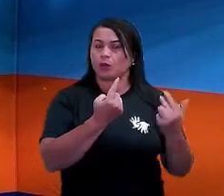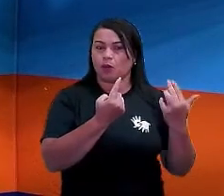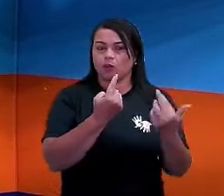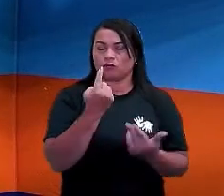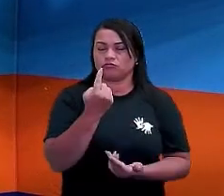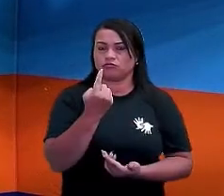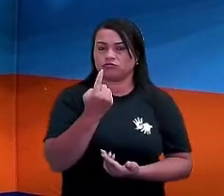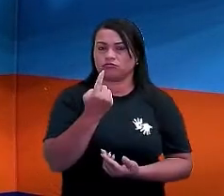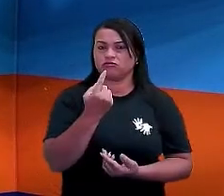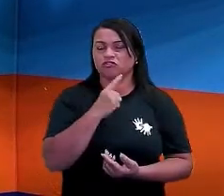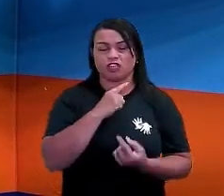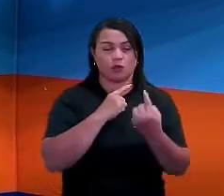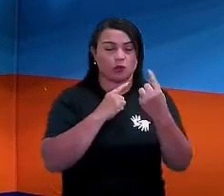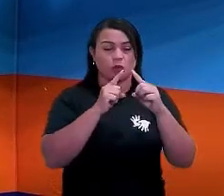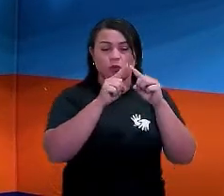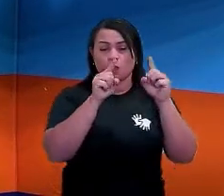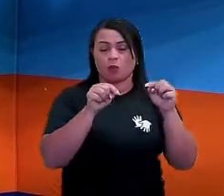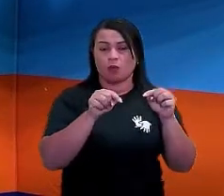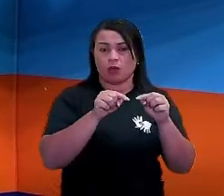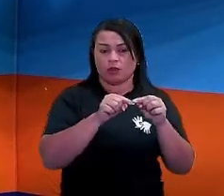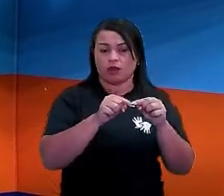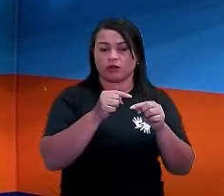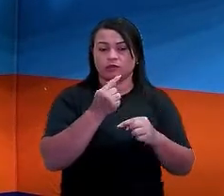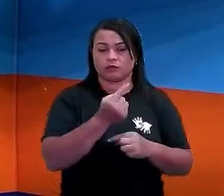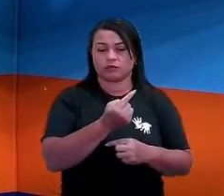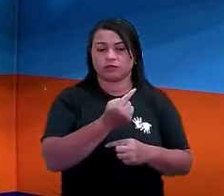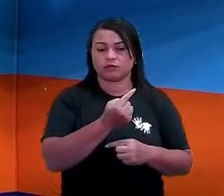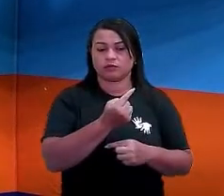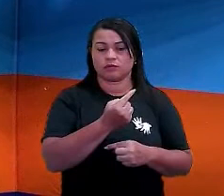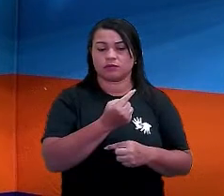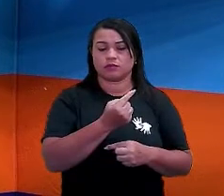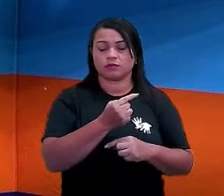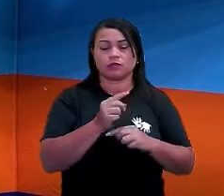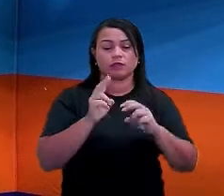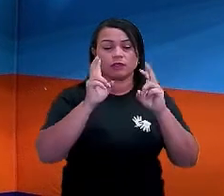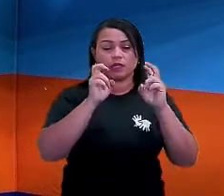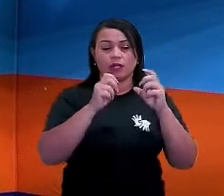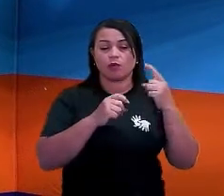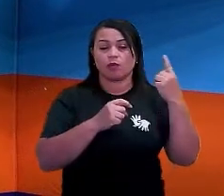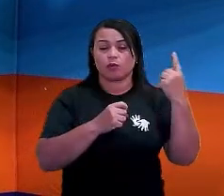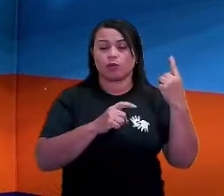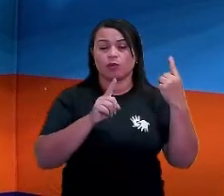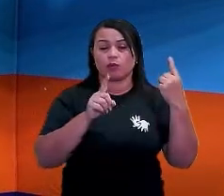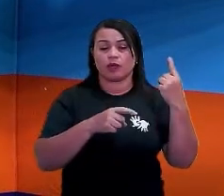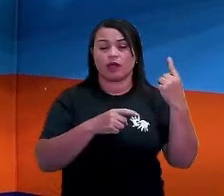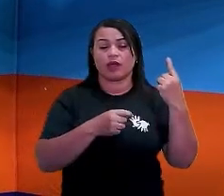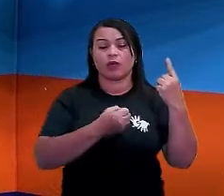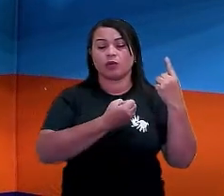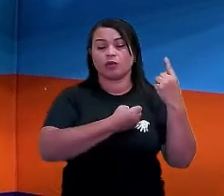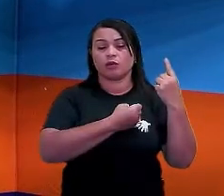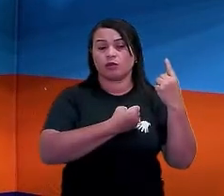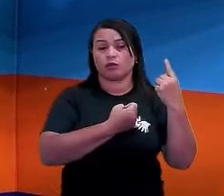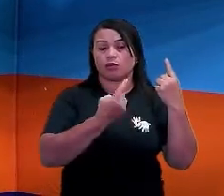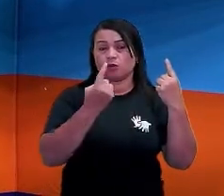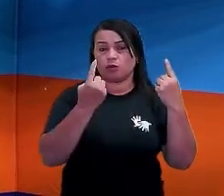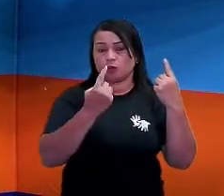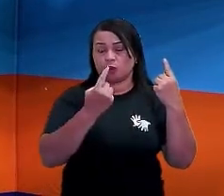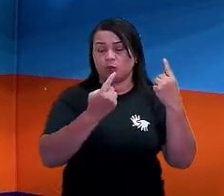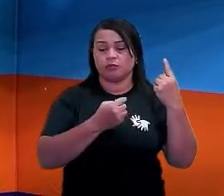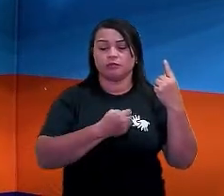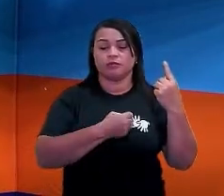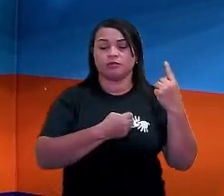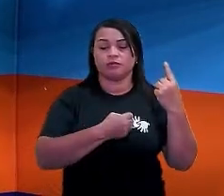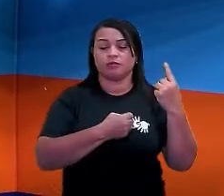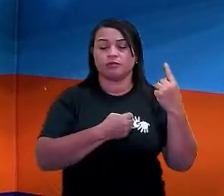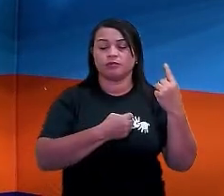Não tem 1 quadrado? A gente não percebeu isso? Então, o termo 1 é o primeiro termo, né, da sequência.